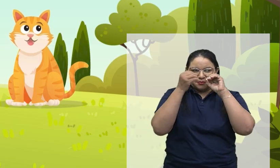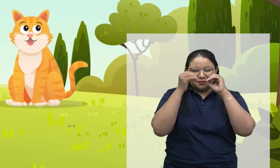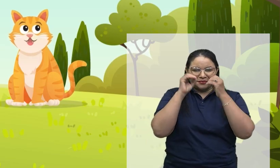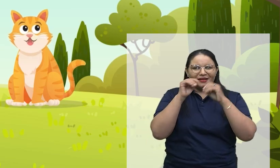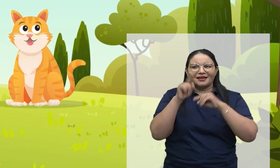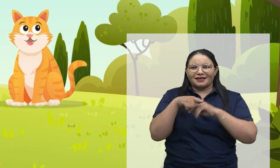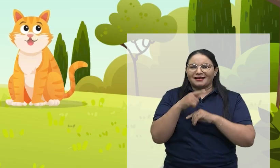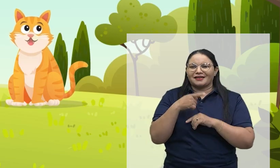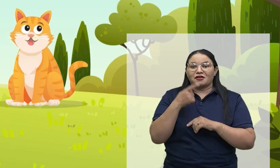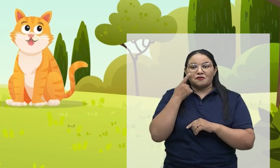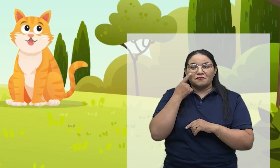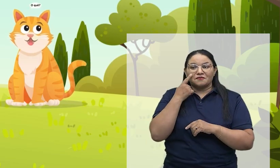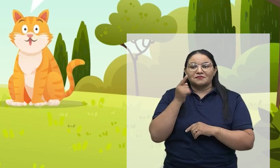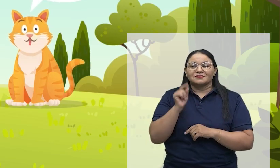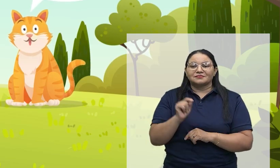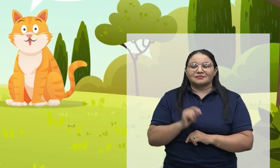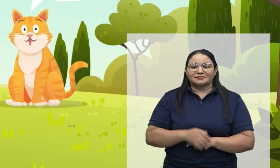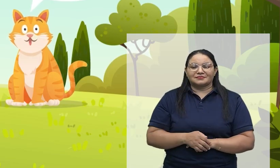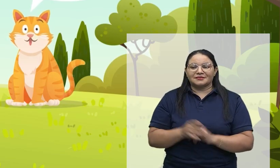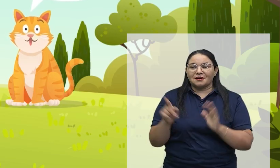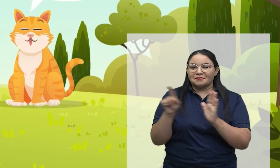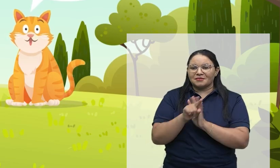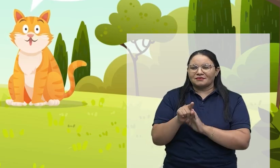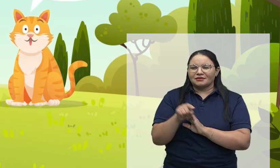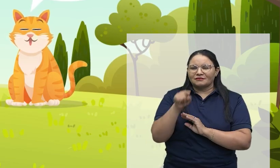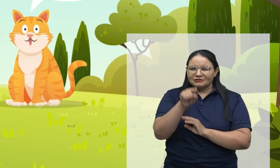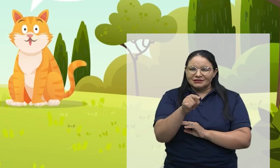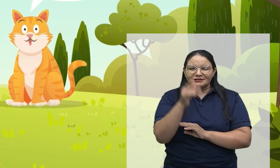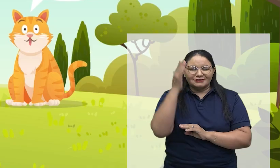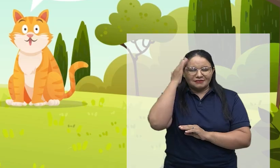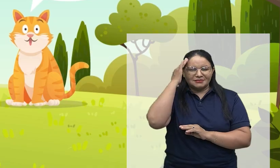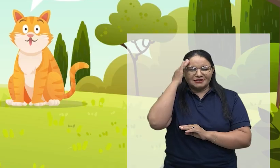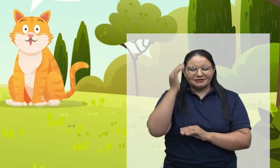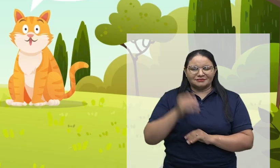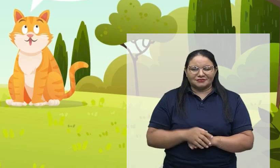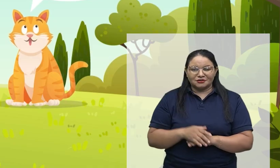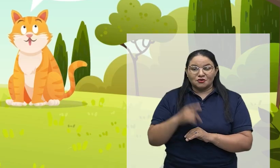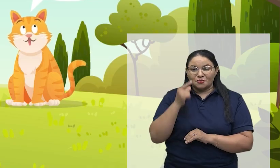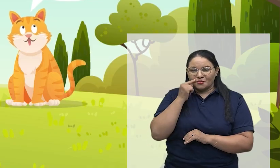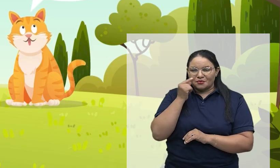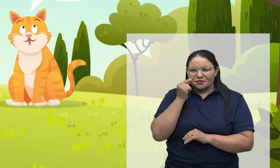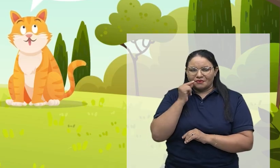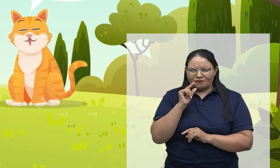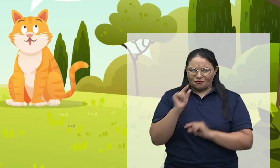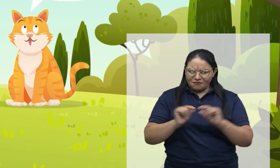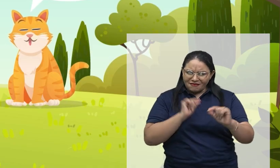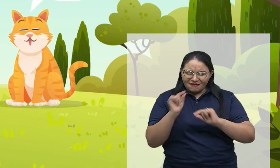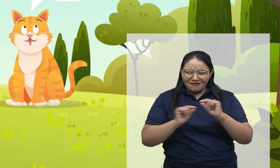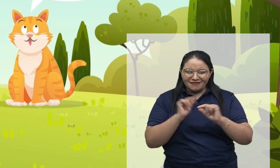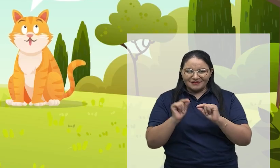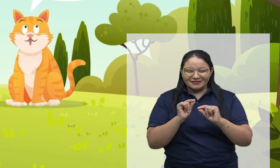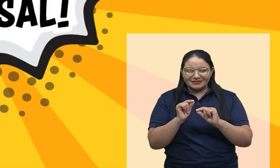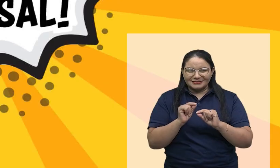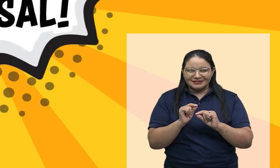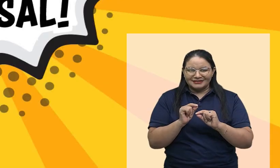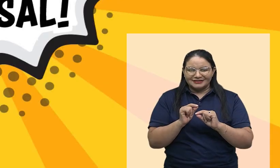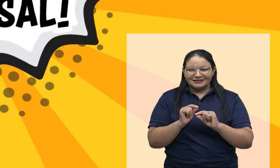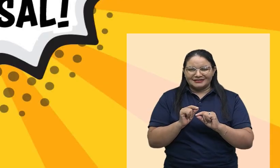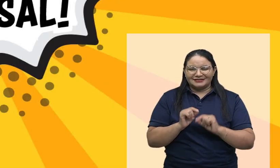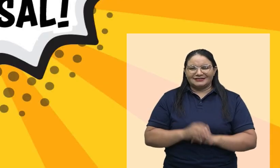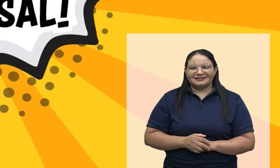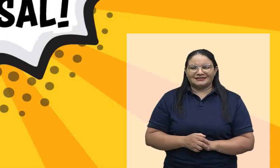só. Ela pergunta, você sabia? E o gato, o quê?